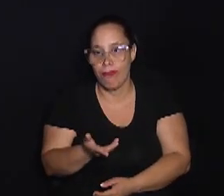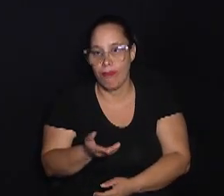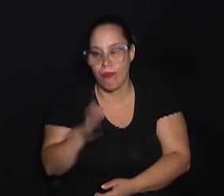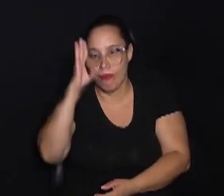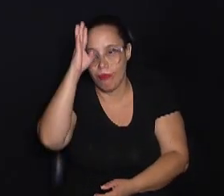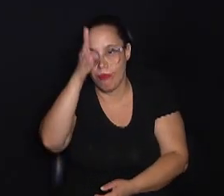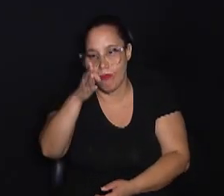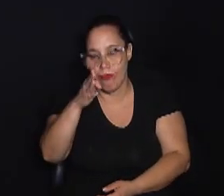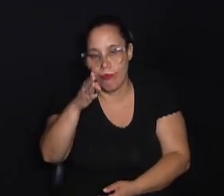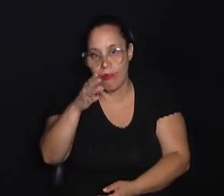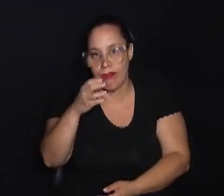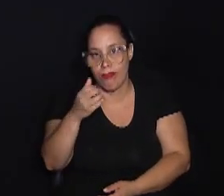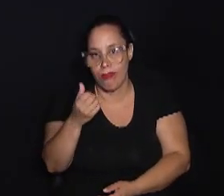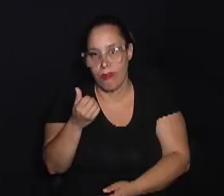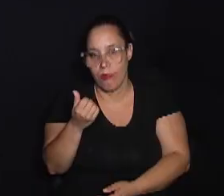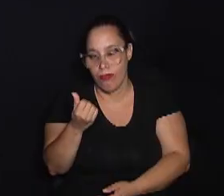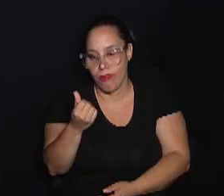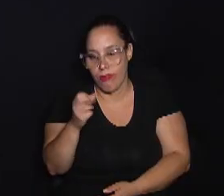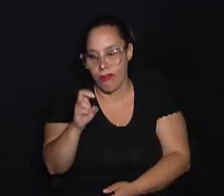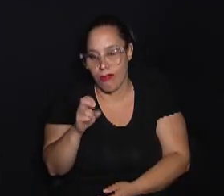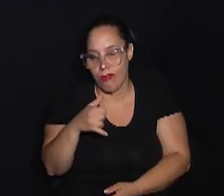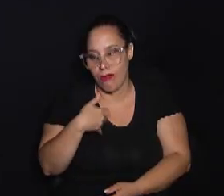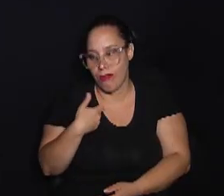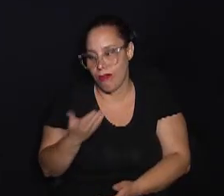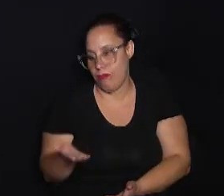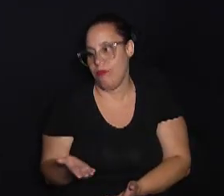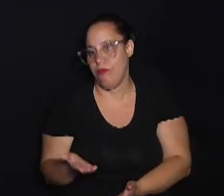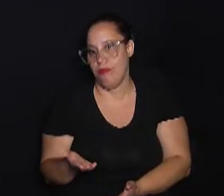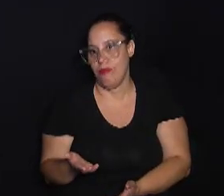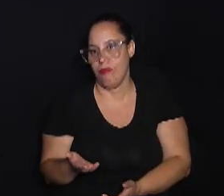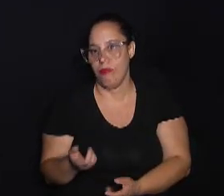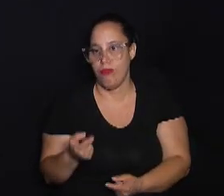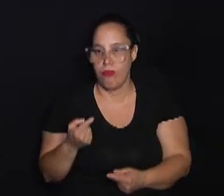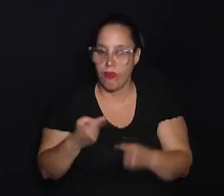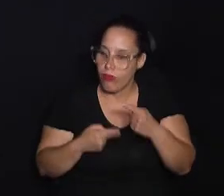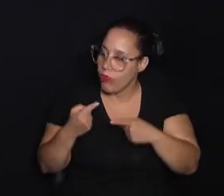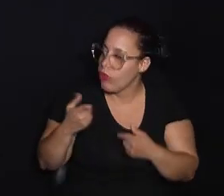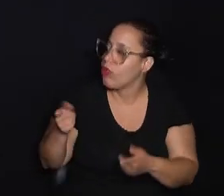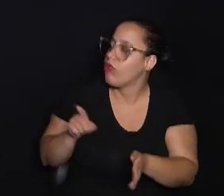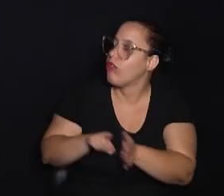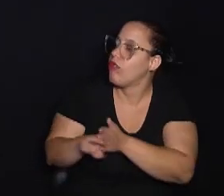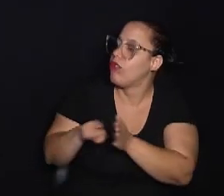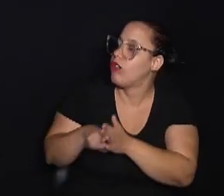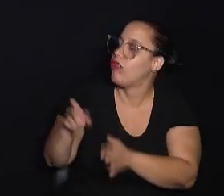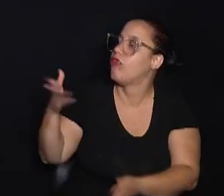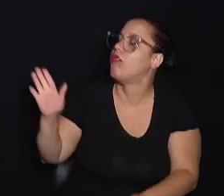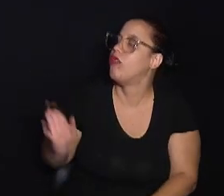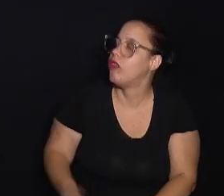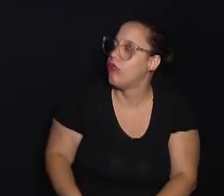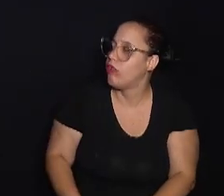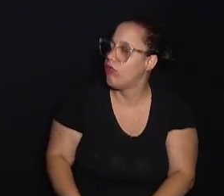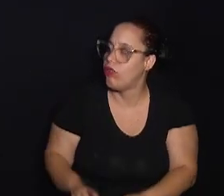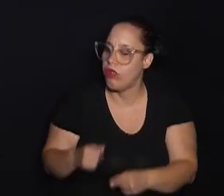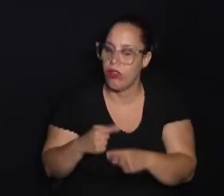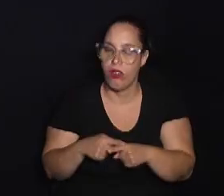gratuidade para idosos a partir de 65 anos. A gente questiona isso porque, veja,